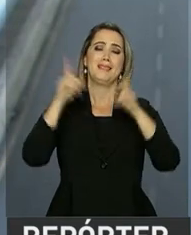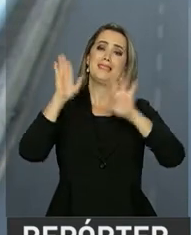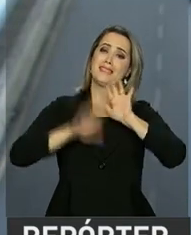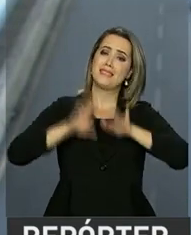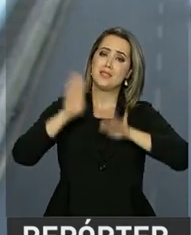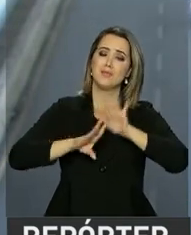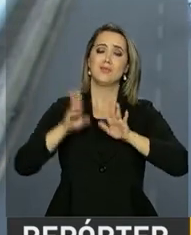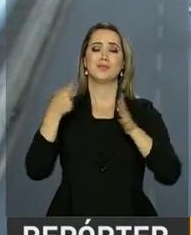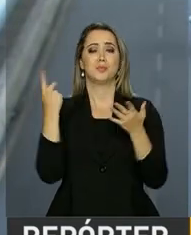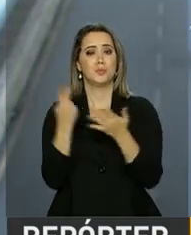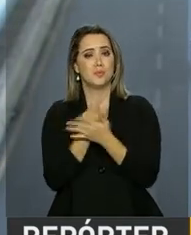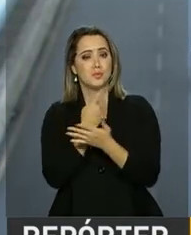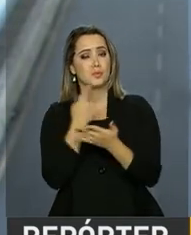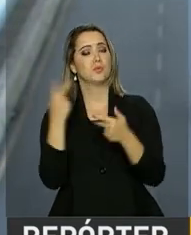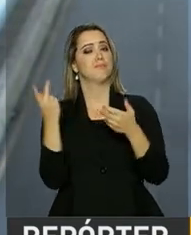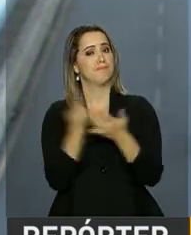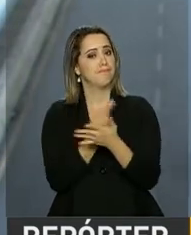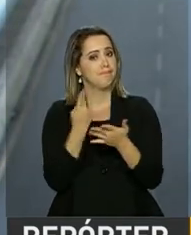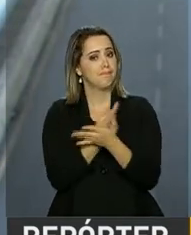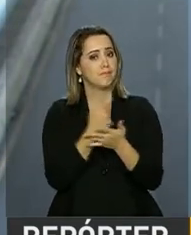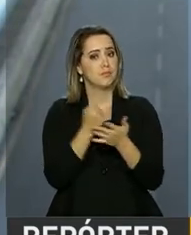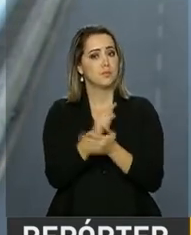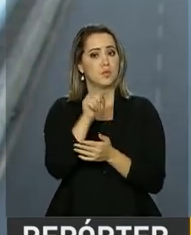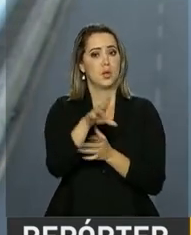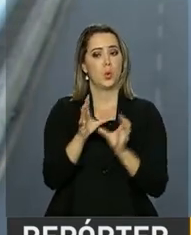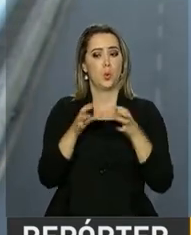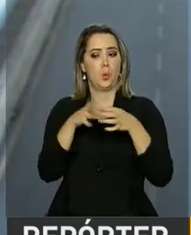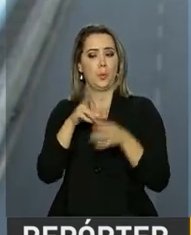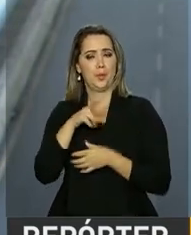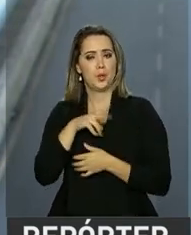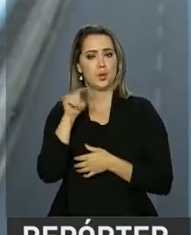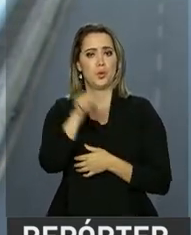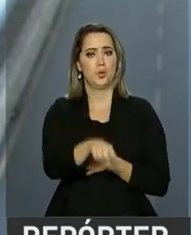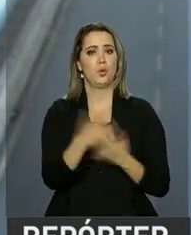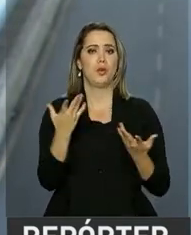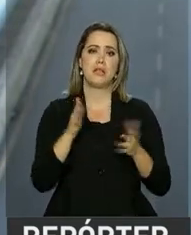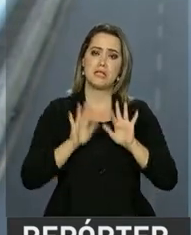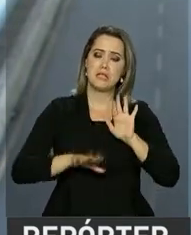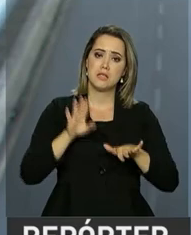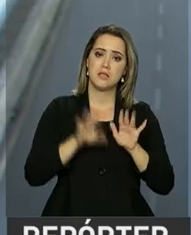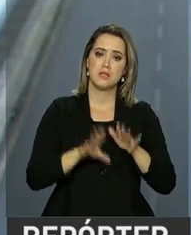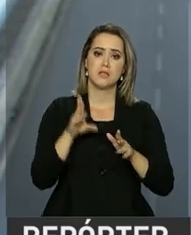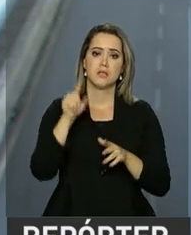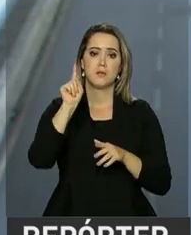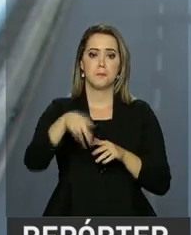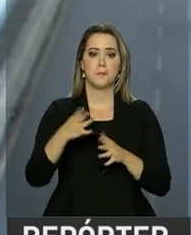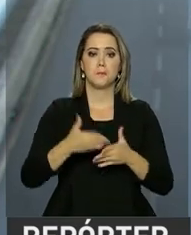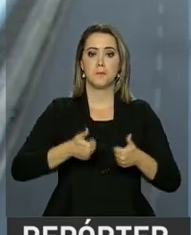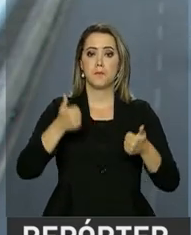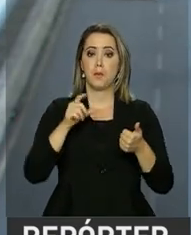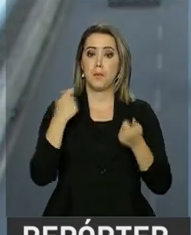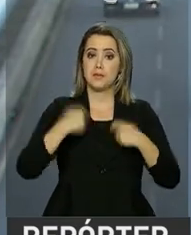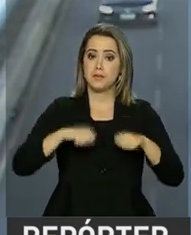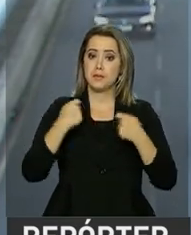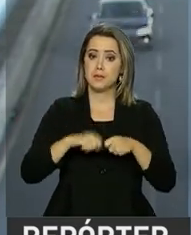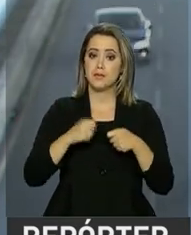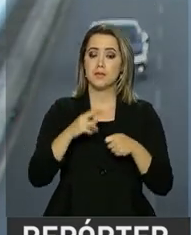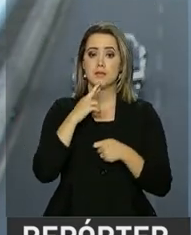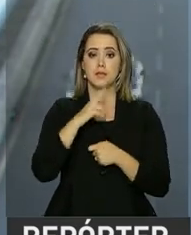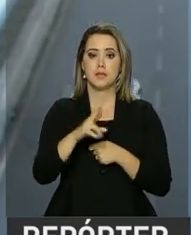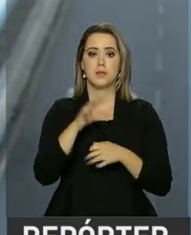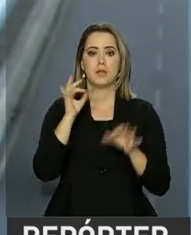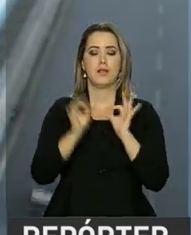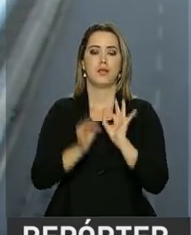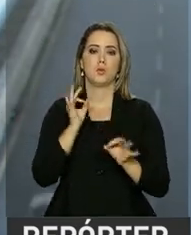sempre isso ocorre e quando o serviço está a cargo da iniciativa privada geralmente a pendência tem de ser resolvida pela